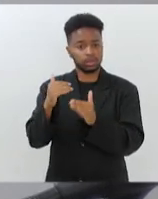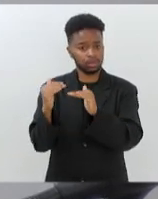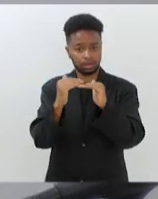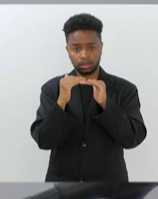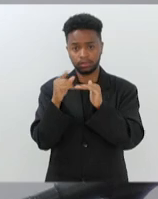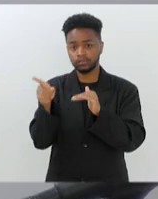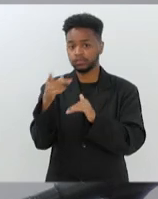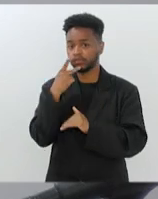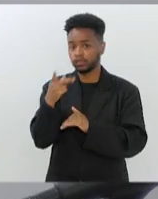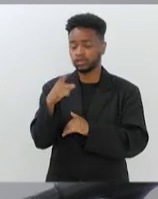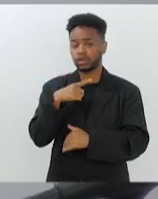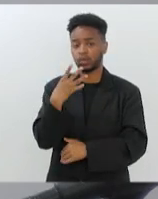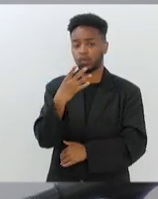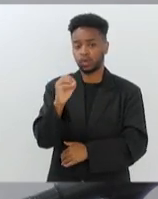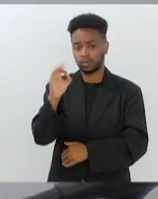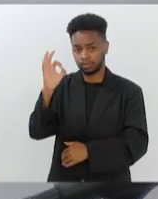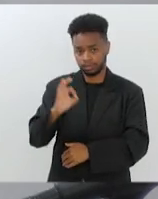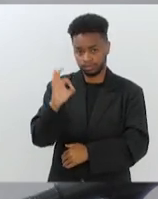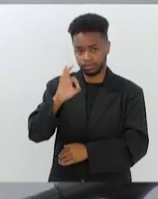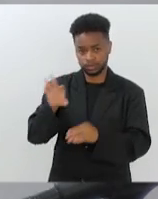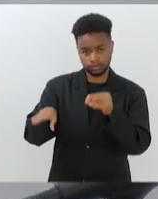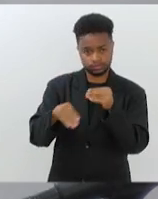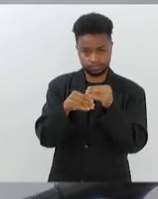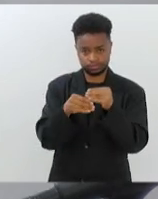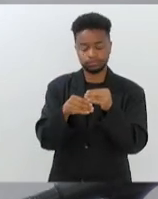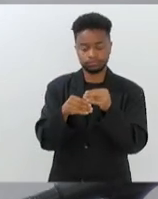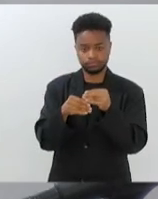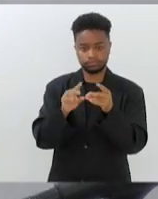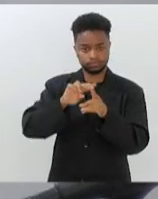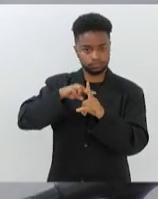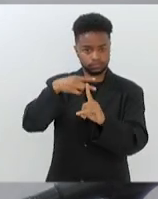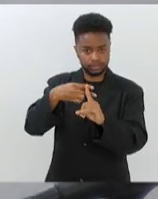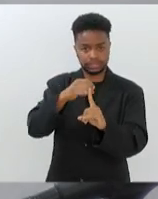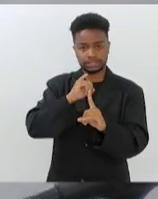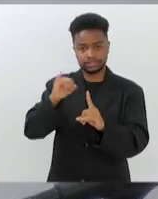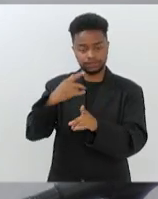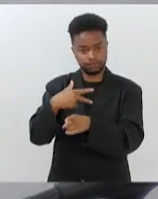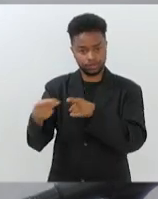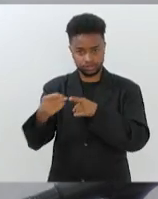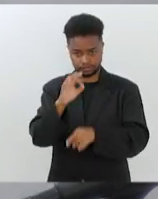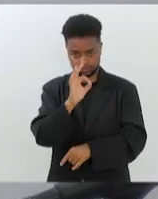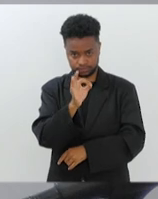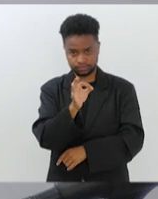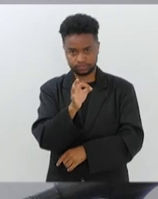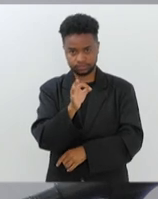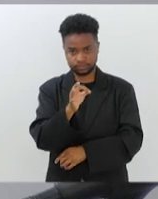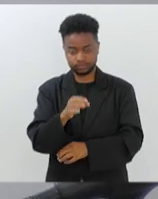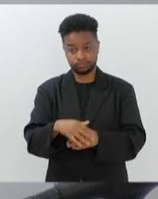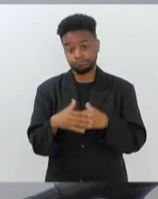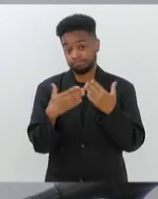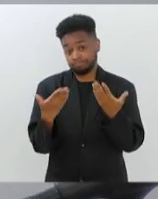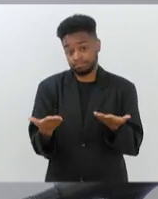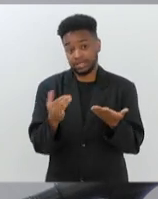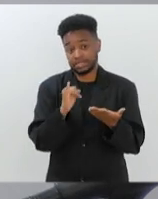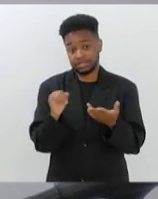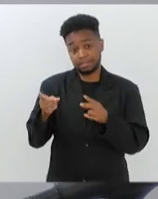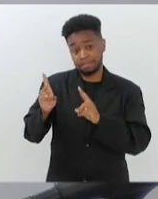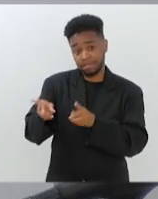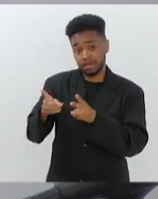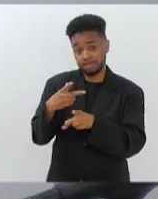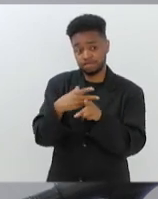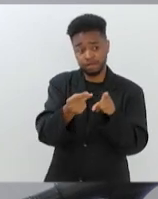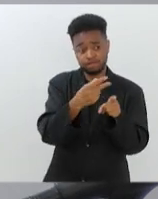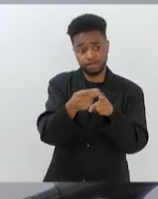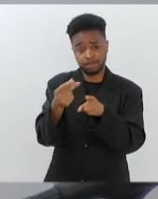há 40% de eh ganho a mais para a agência que venceu portanto se a mesma agência vencer